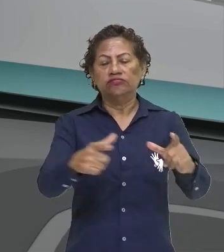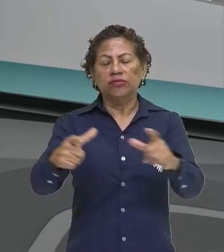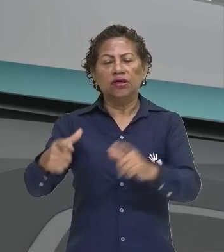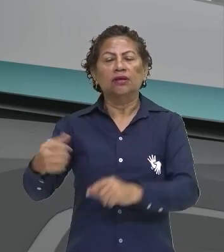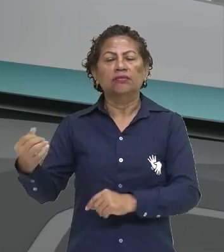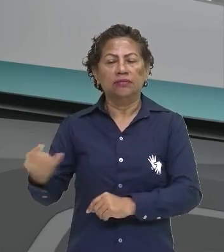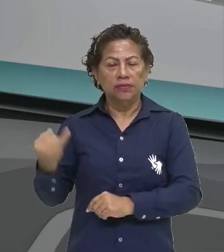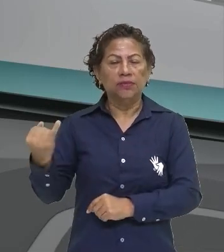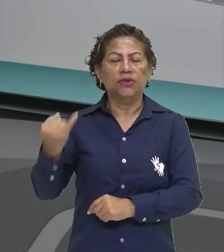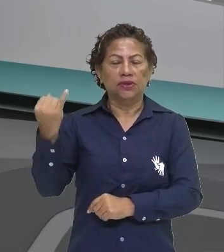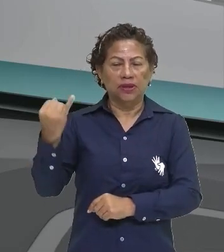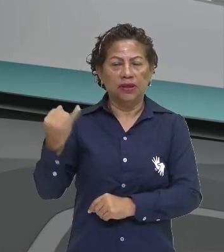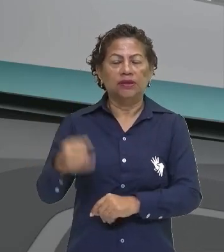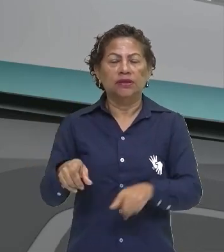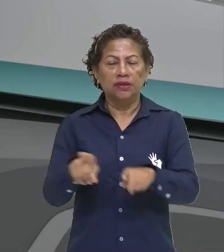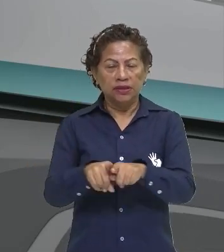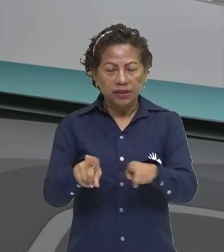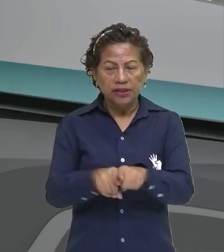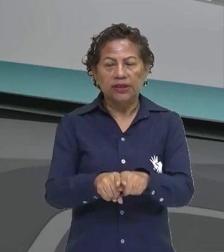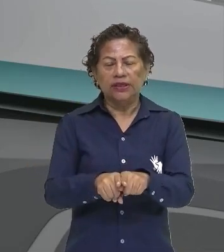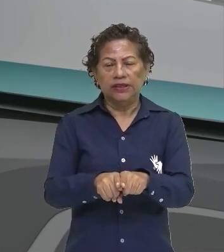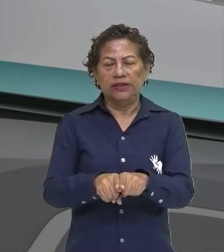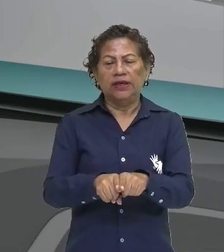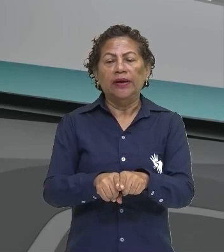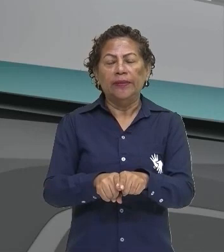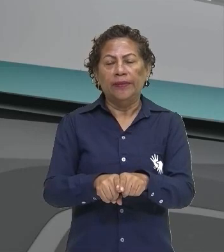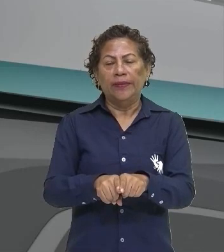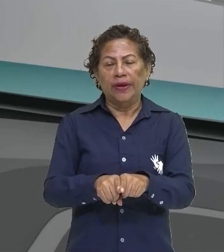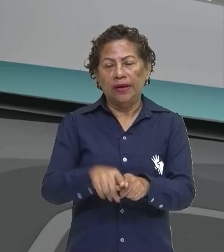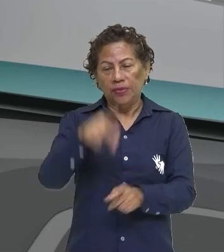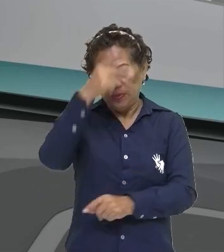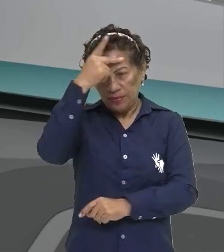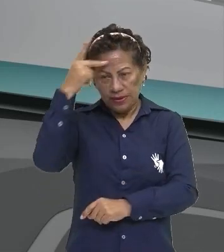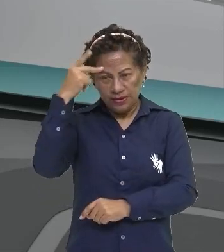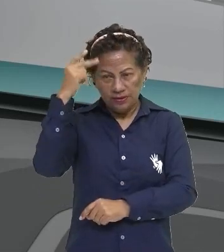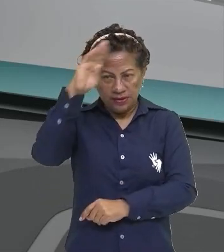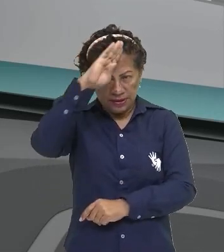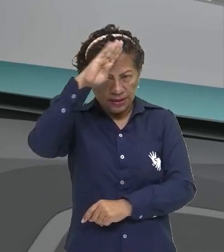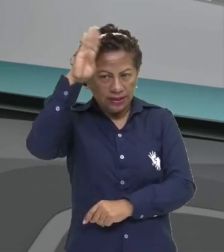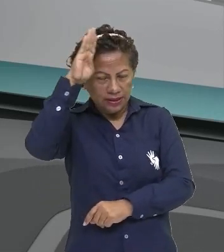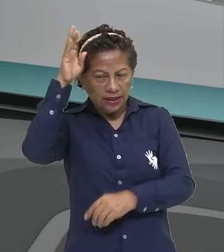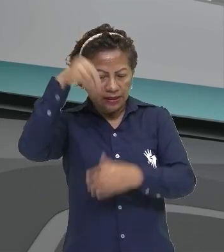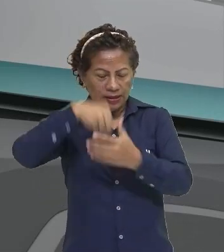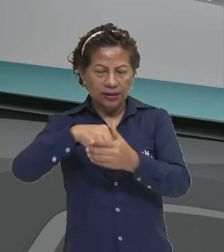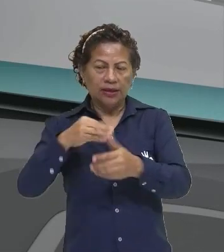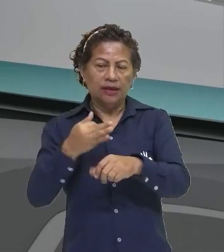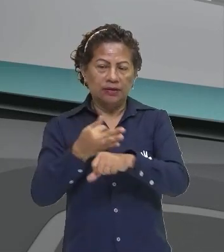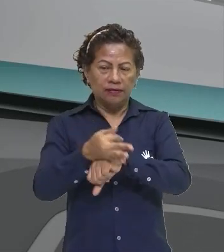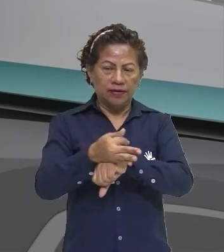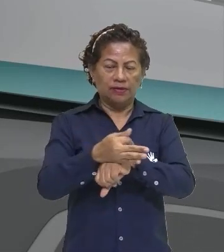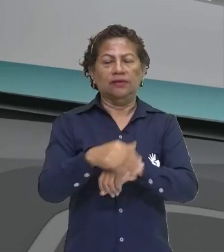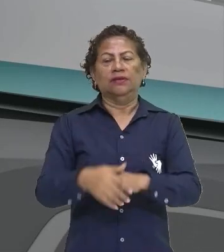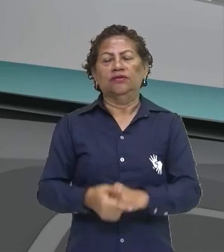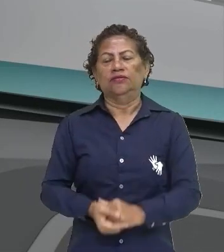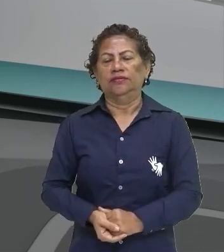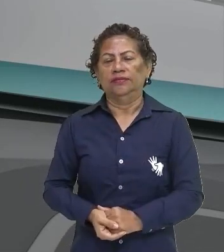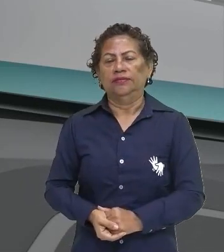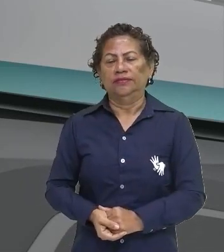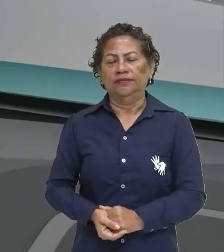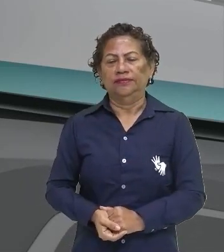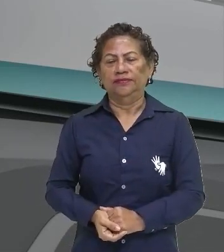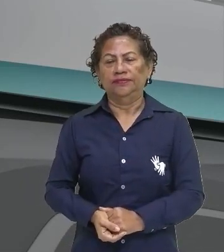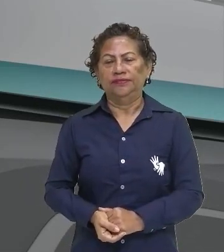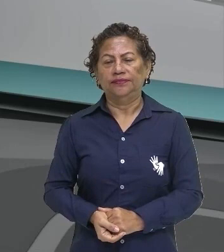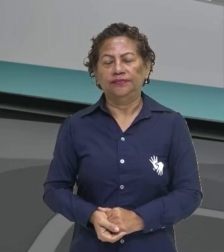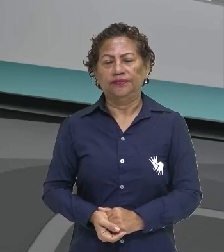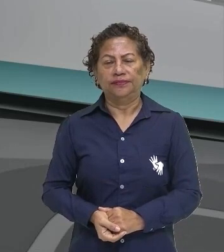mas também em eventos acadêmicos, na academia, na universidade. Quando a gente fala acadêmico, nesse âmbito, a gente está falando de